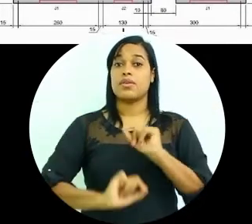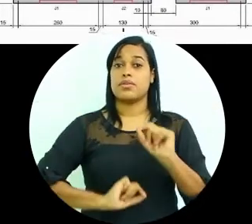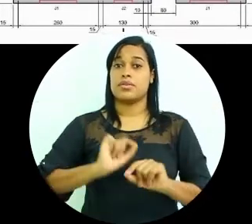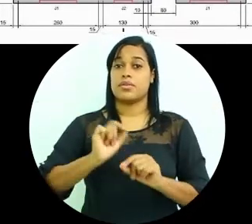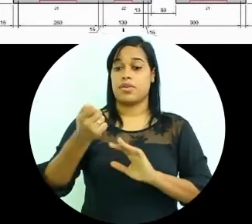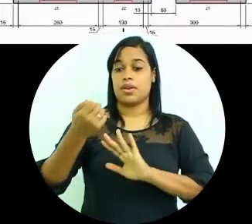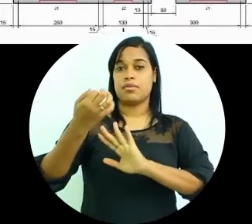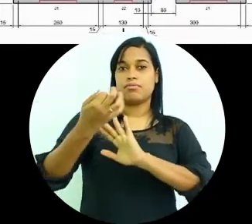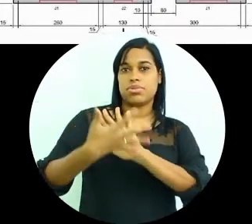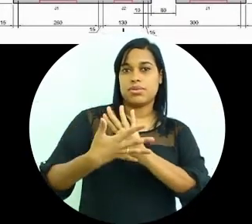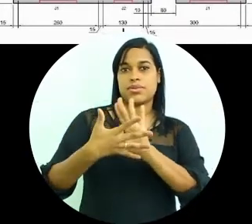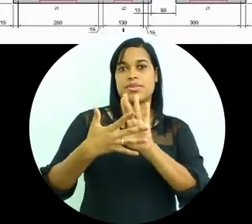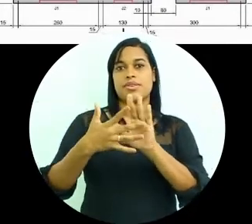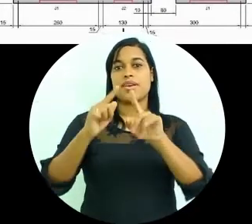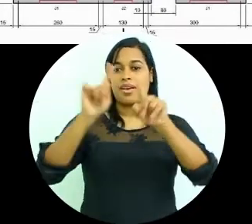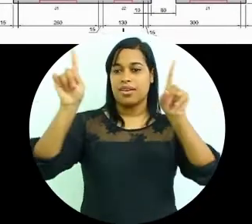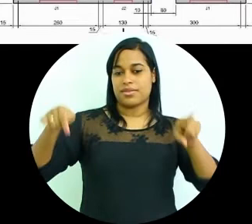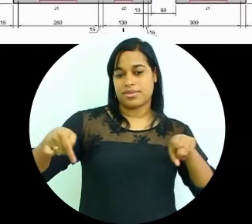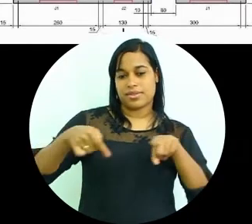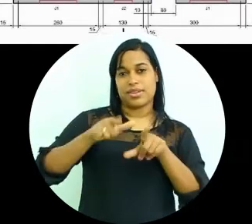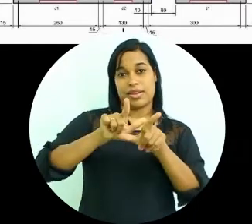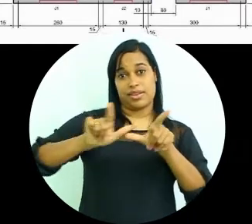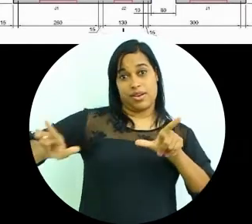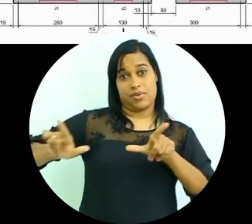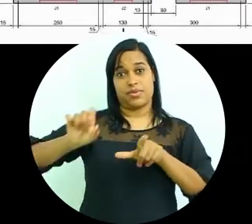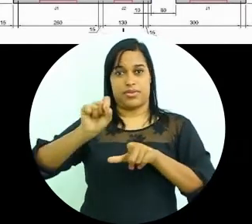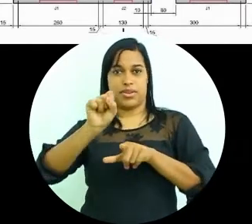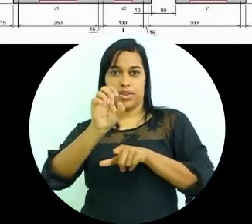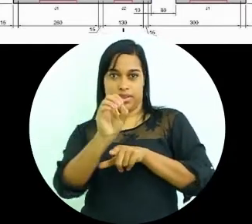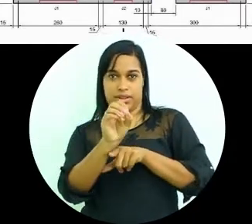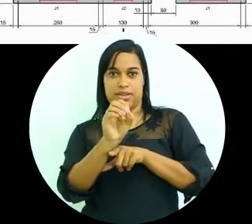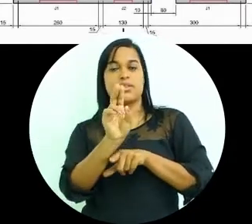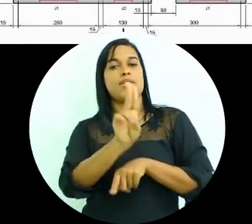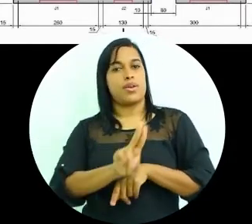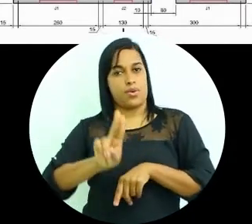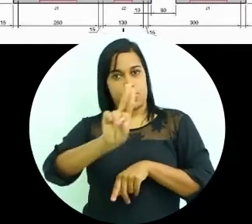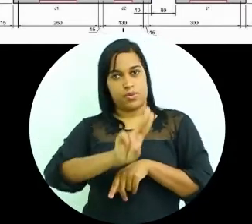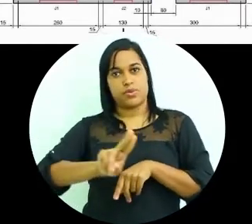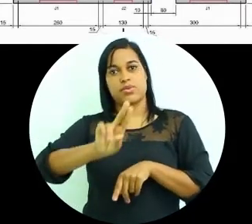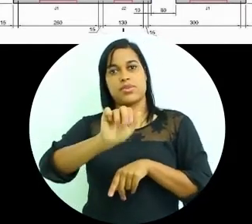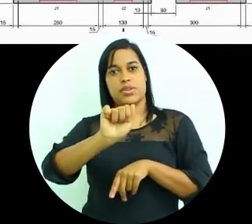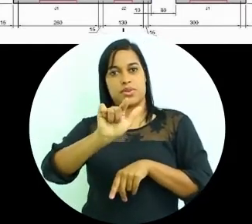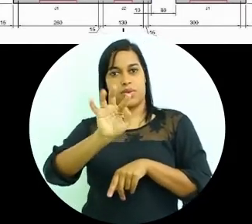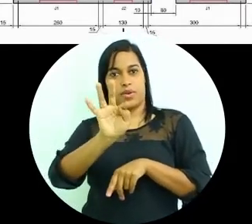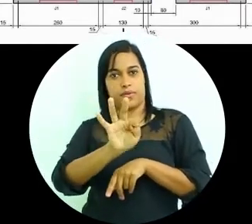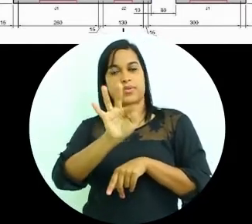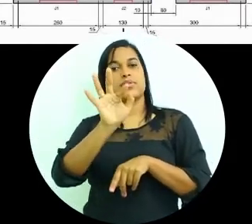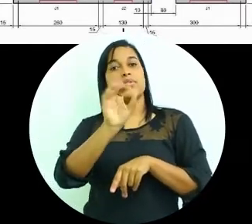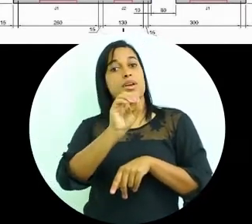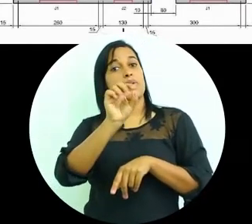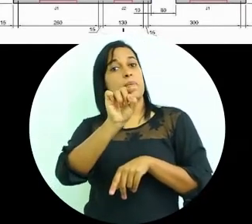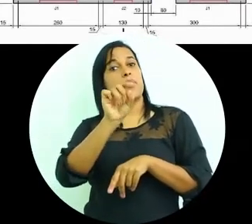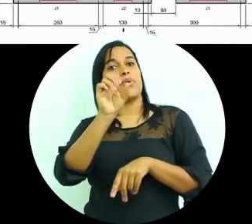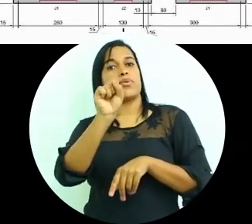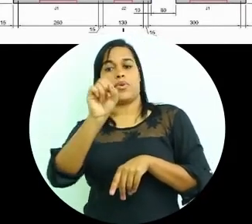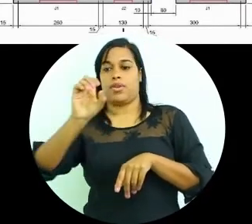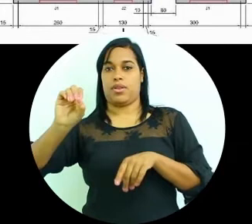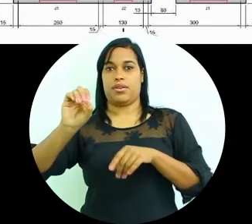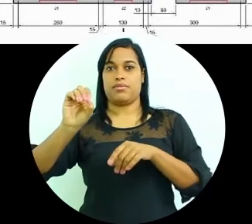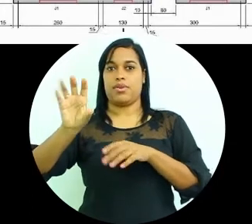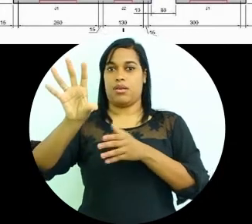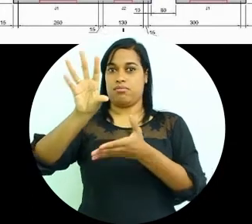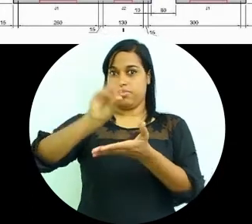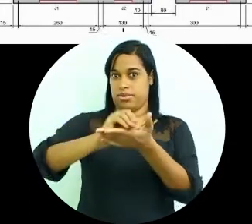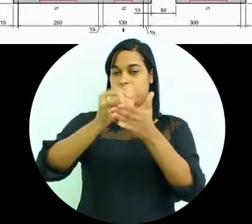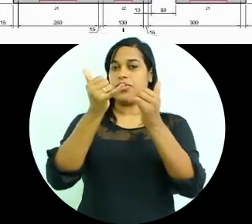E agora eu vou definir a largura da porta de 80, utilizando o Offset 0,80, seleciono